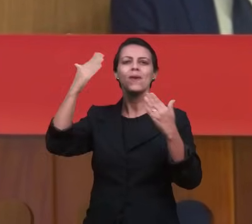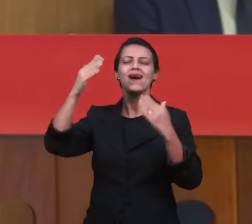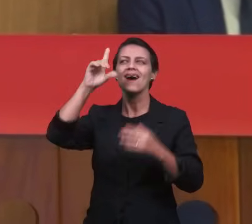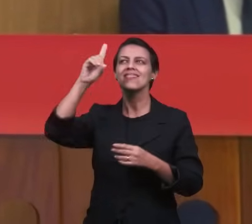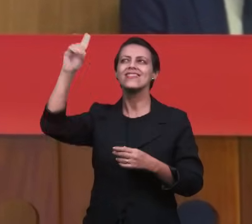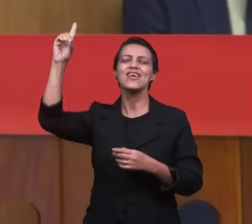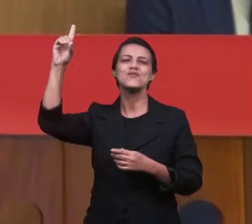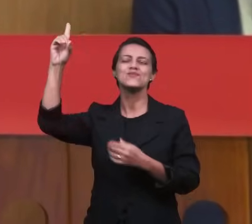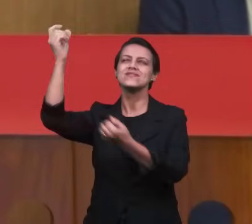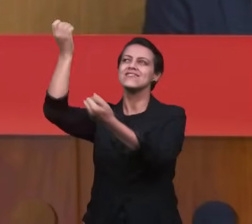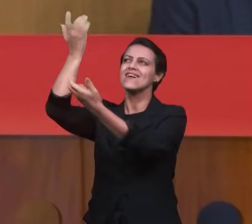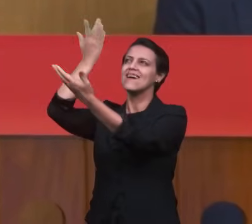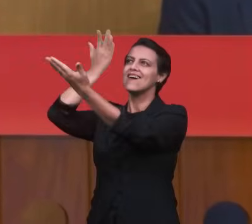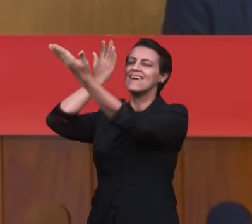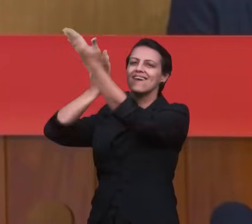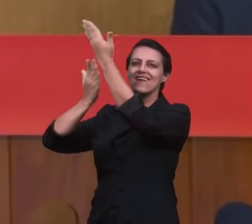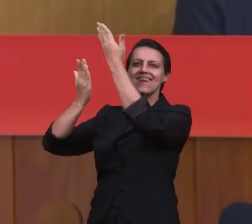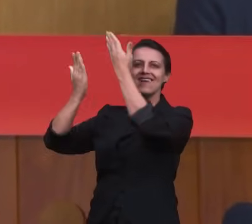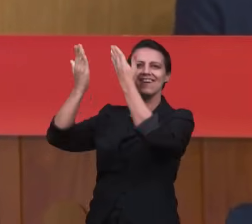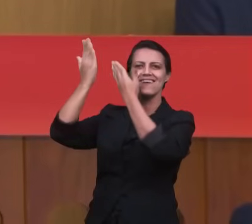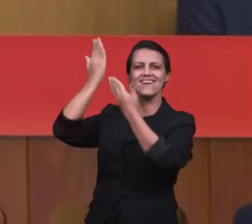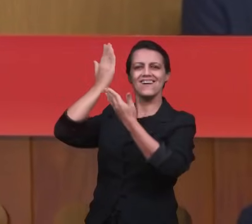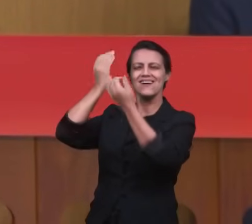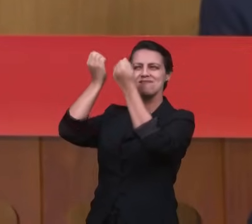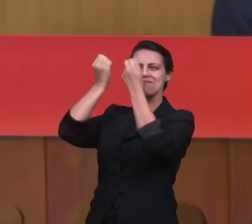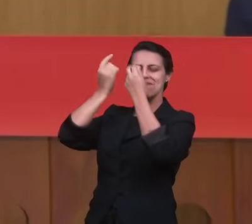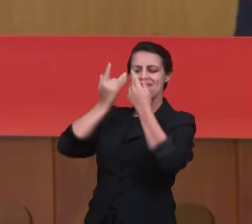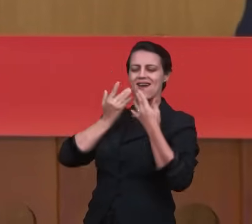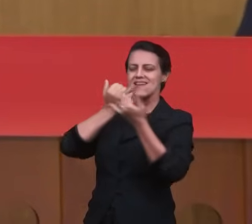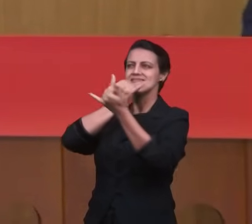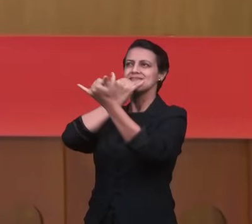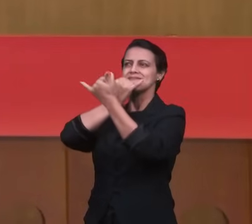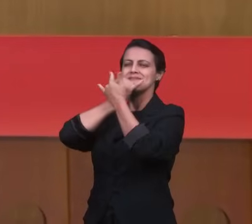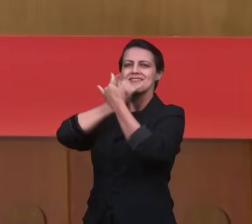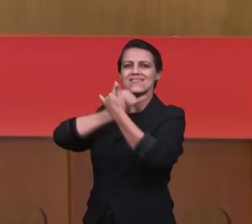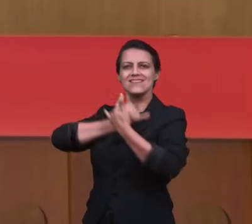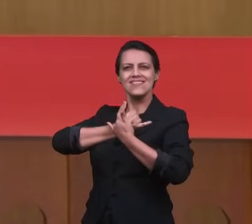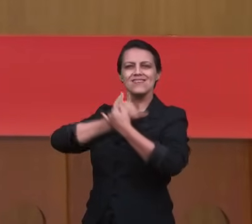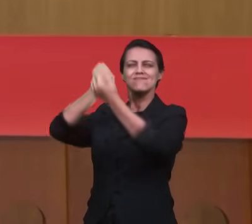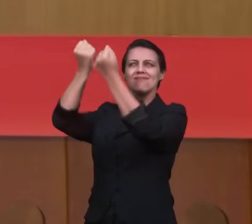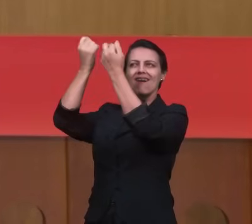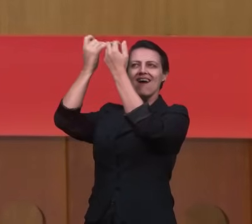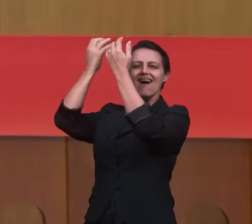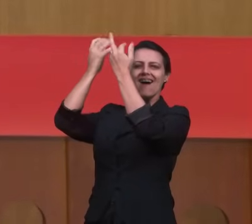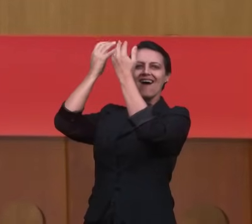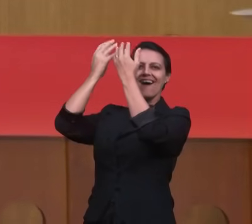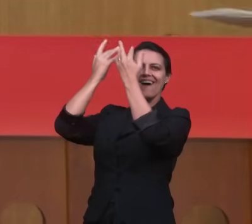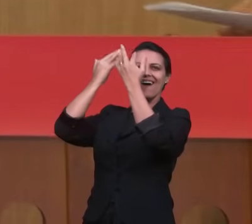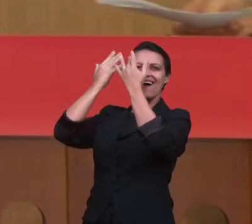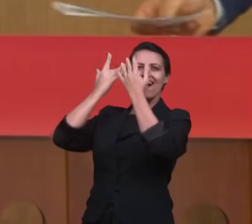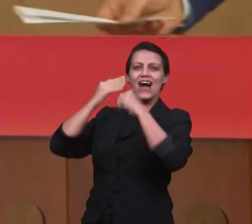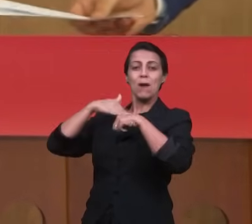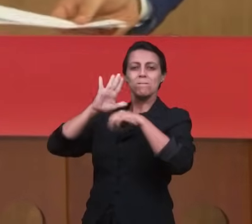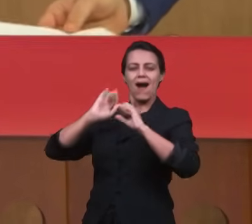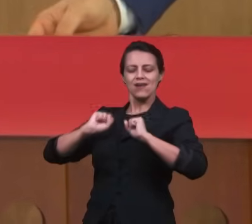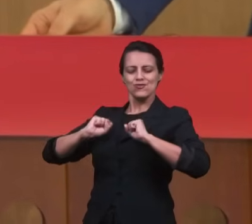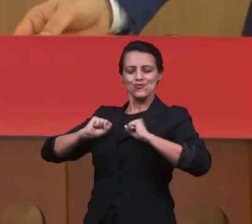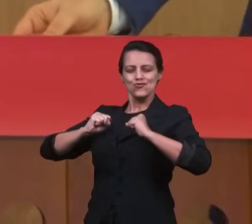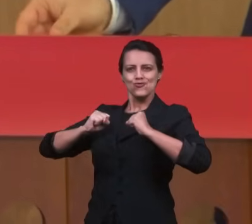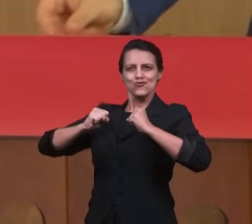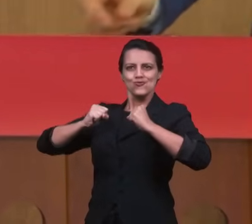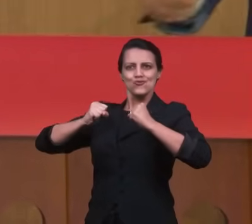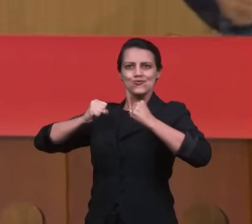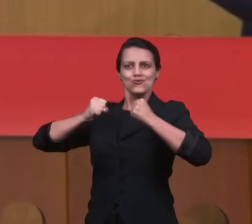vida. Ele te perdoando, ele te abençoando. Quanto mais sol dele, mais os pendões